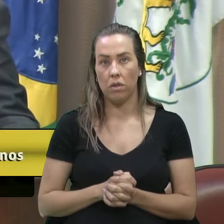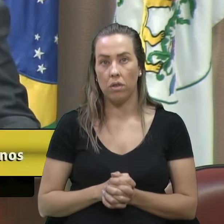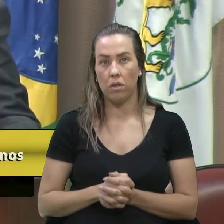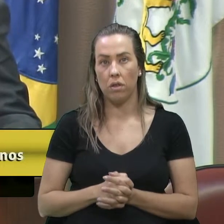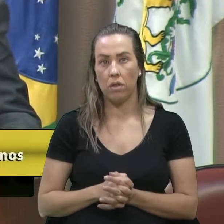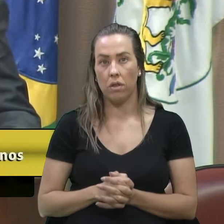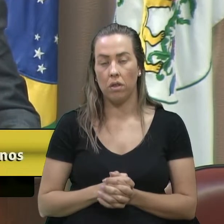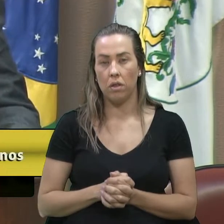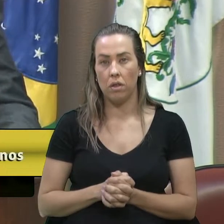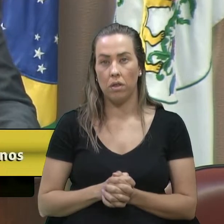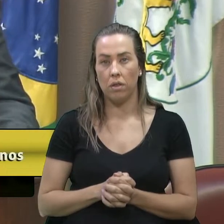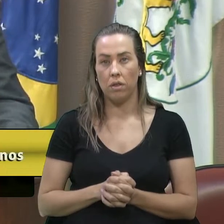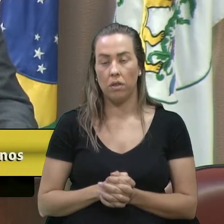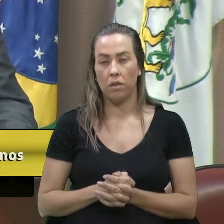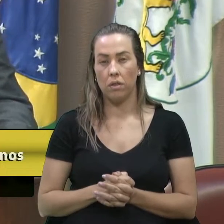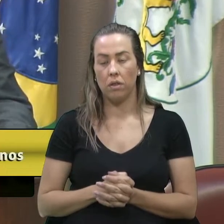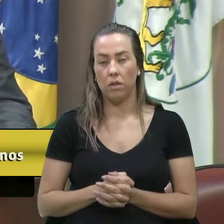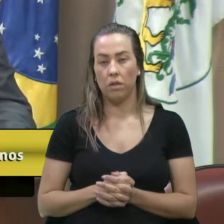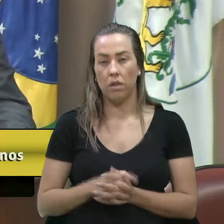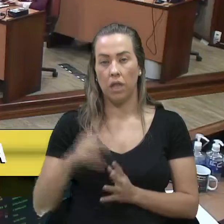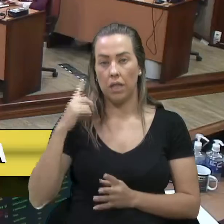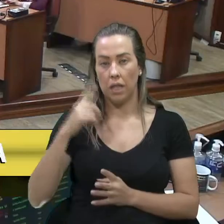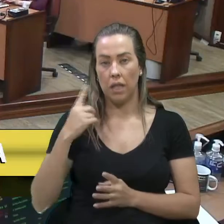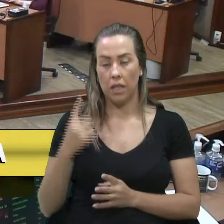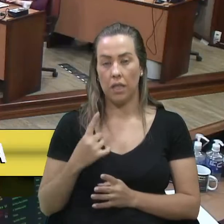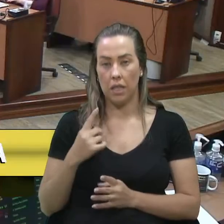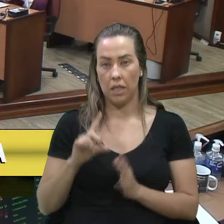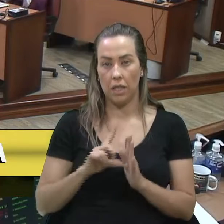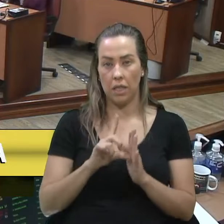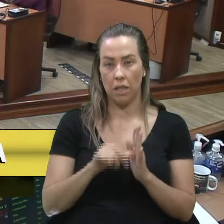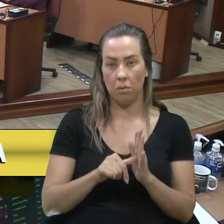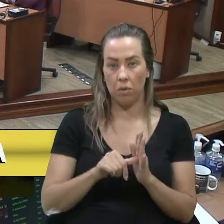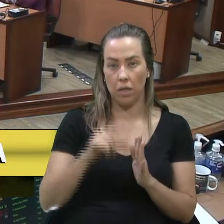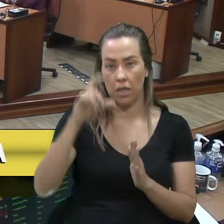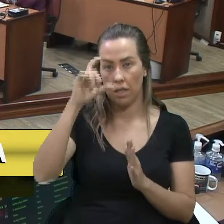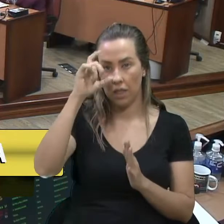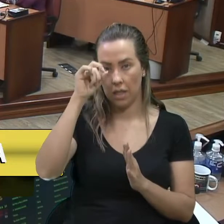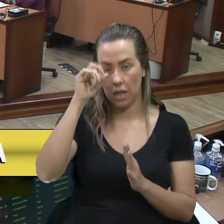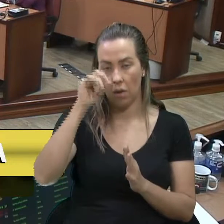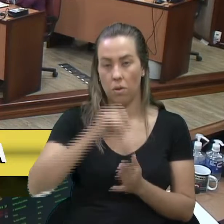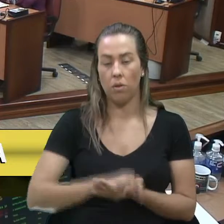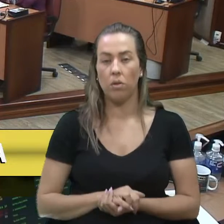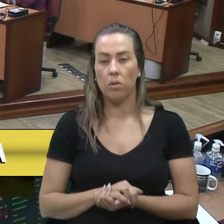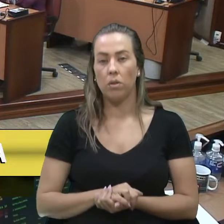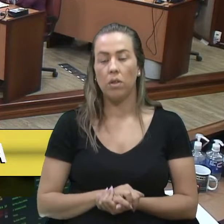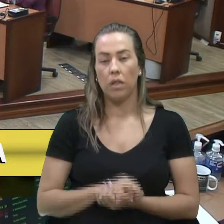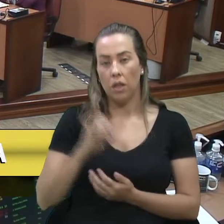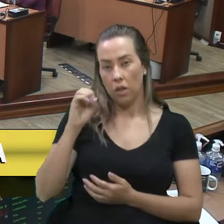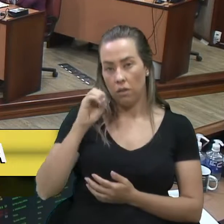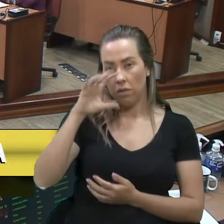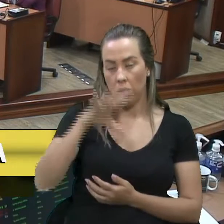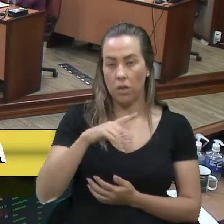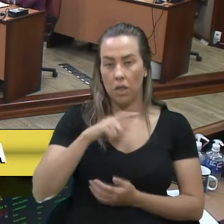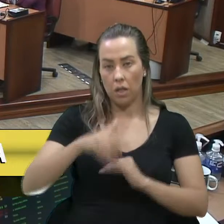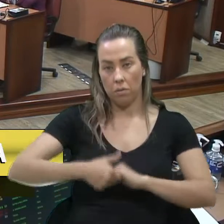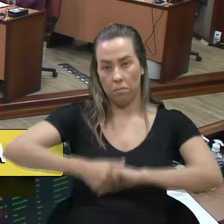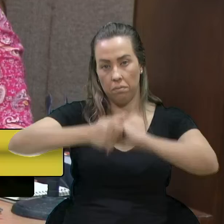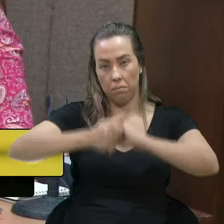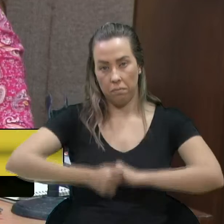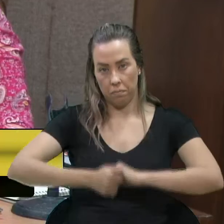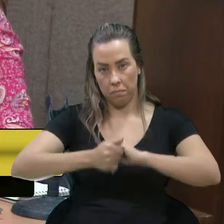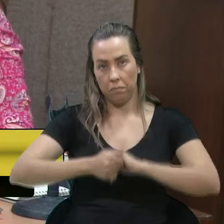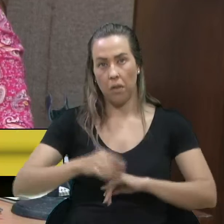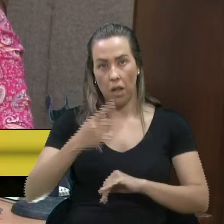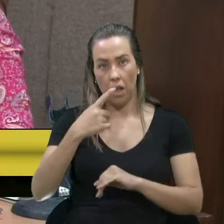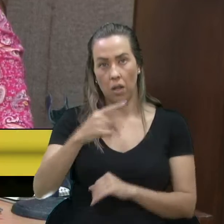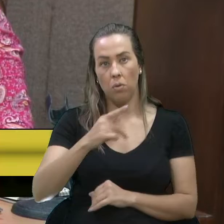parte primeiro, por gentileza? Vereadora Denise, depois vereador Scalpa. Bom, vereador Fiuza, quero lhe cumprimentar, né, por essa fala,